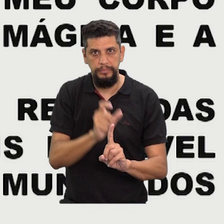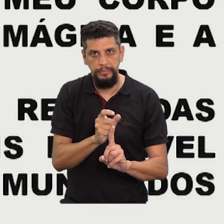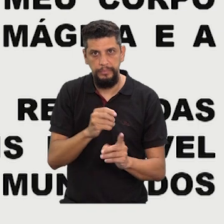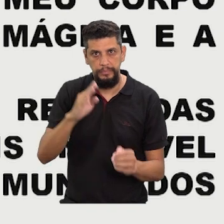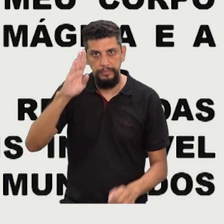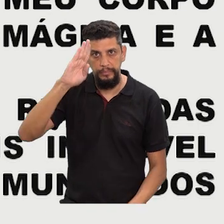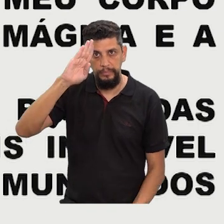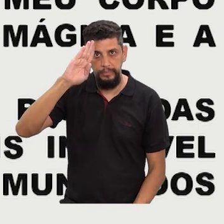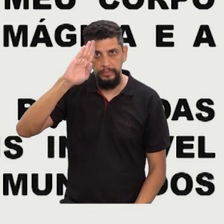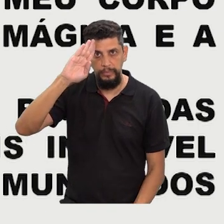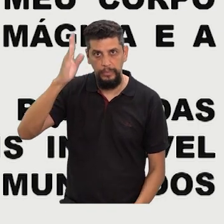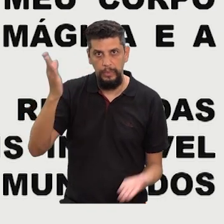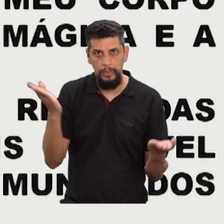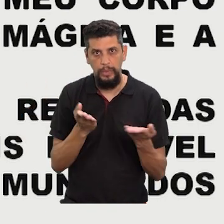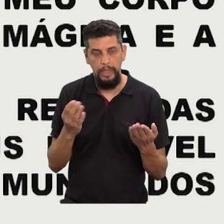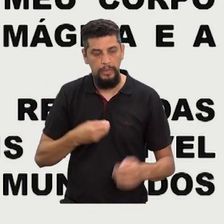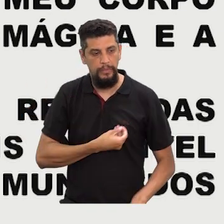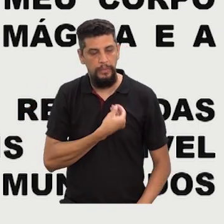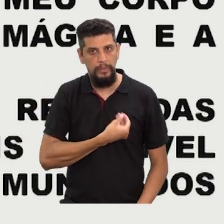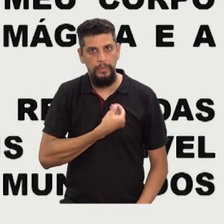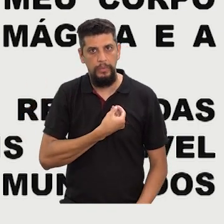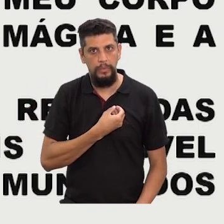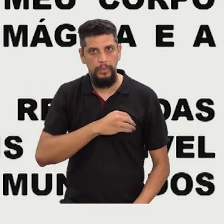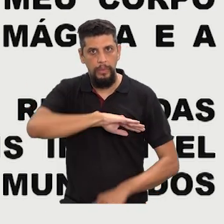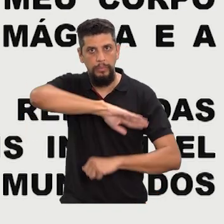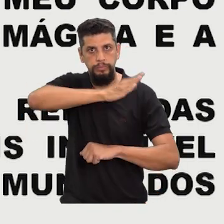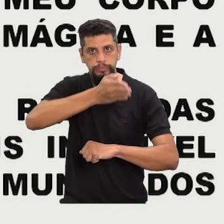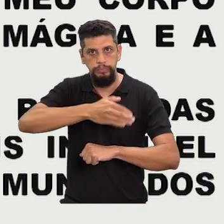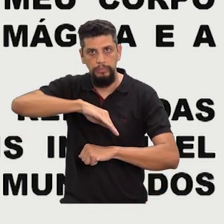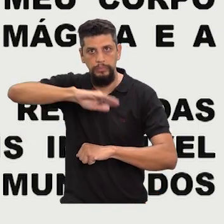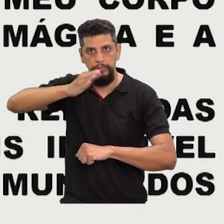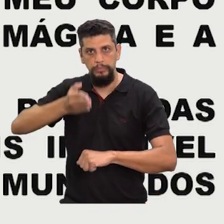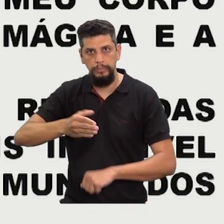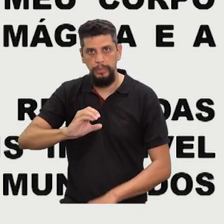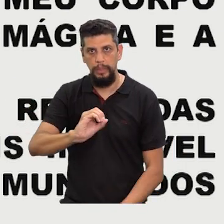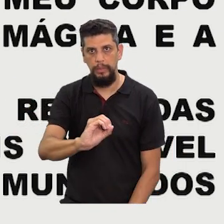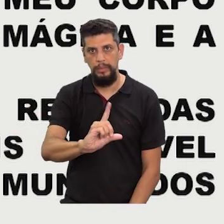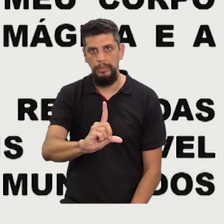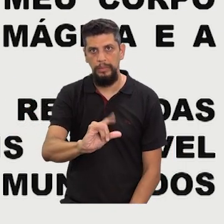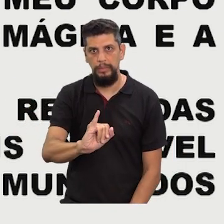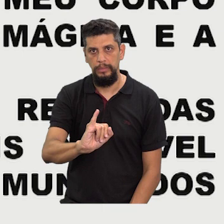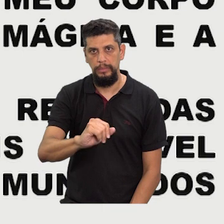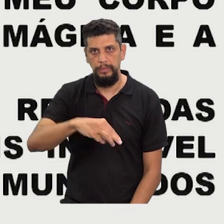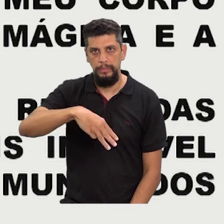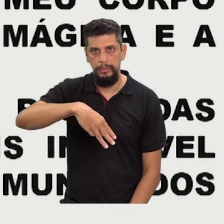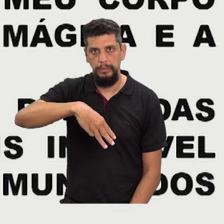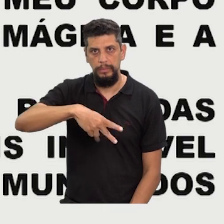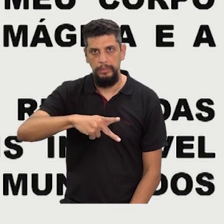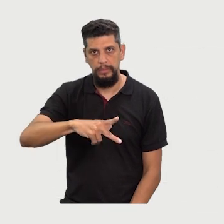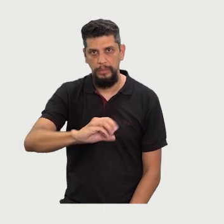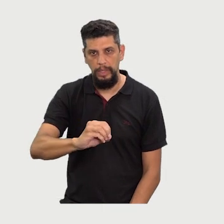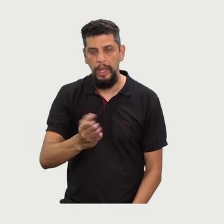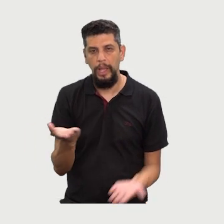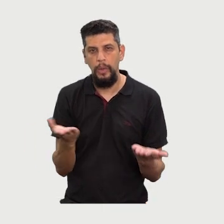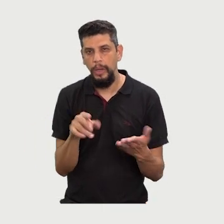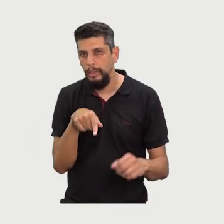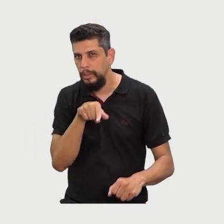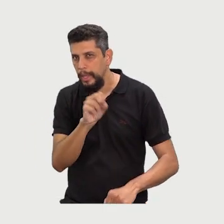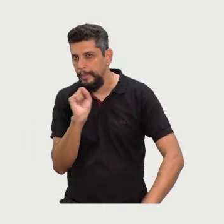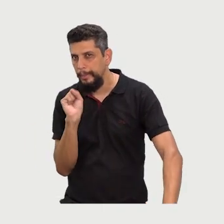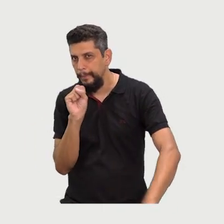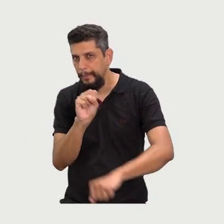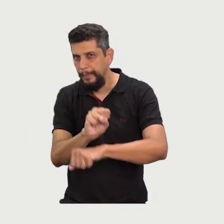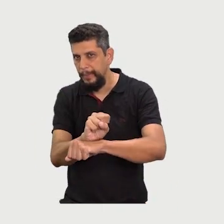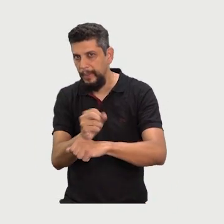de hoje. Ela vive lá no Olimpo, certo? E o pai dela é Zeus. Agora, eu quero que vocês parem